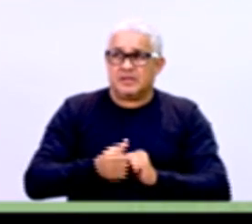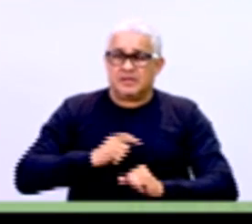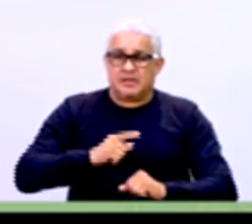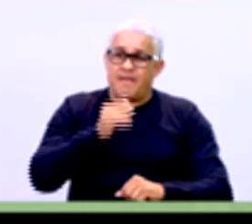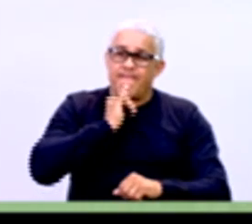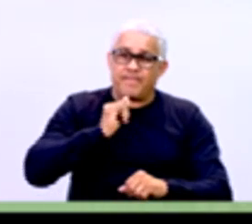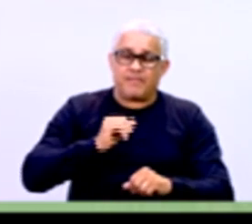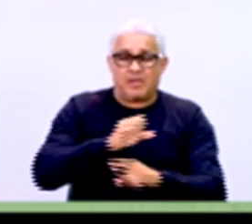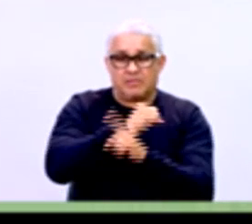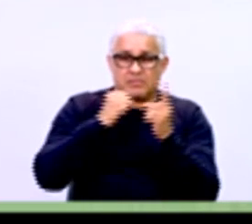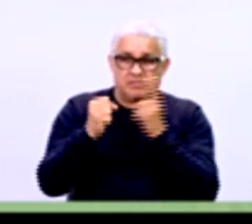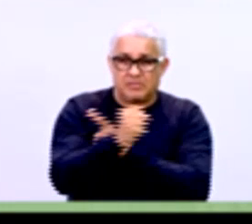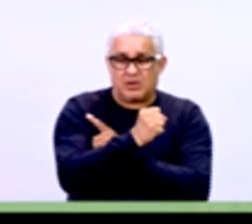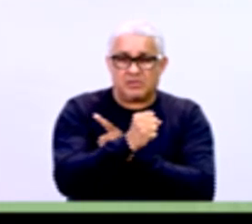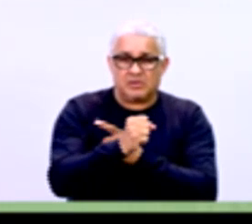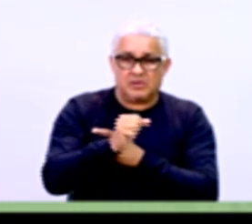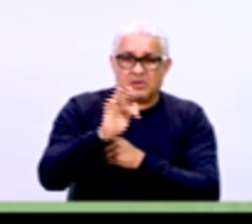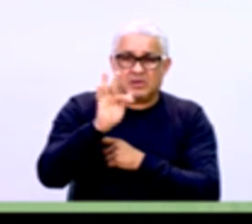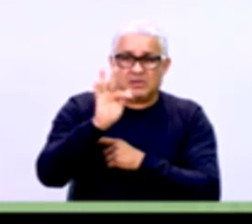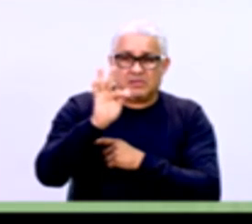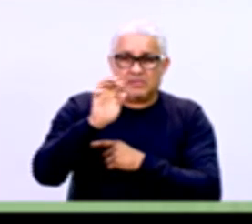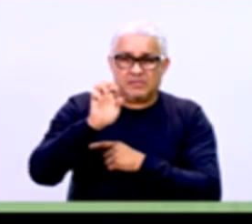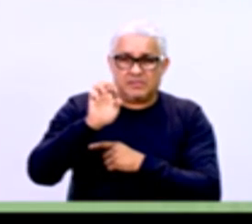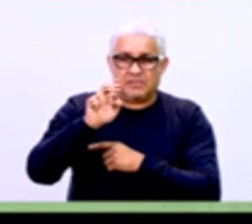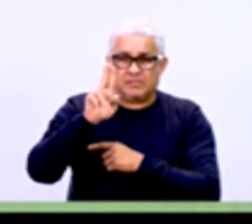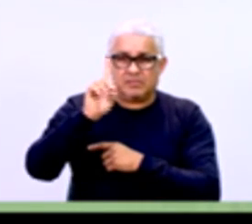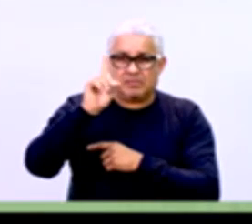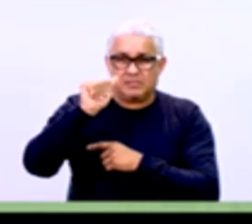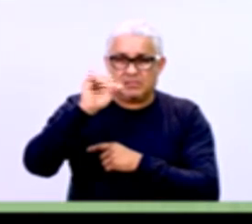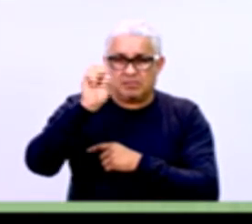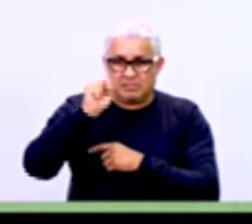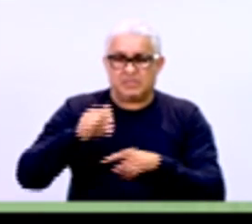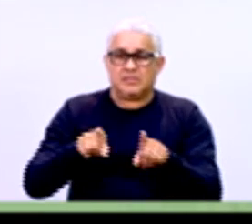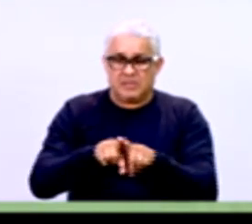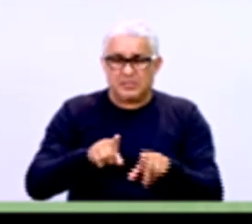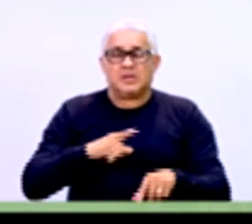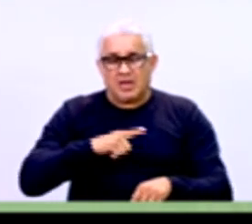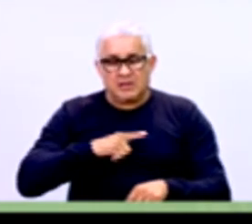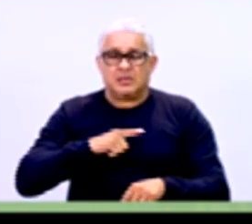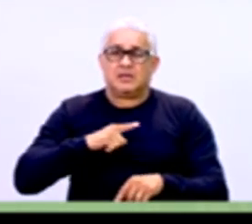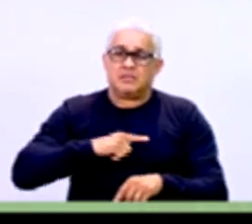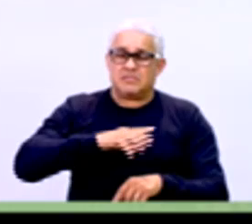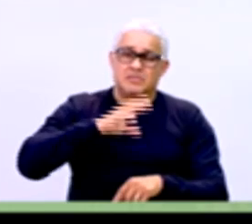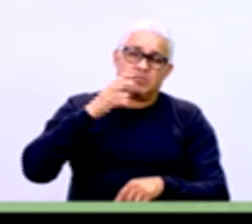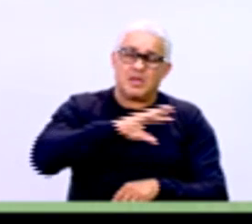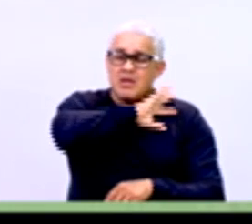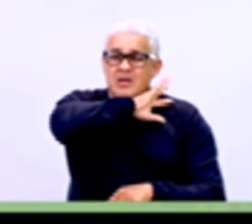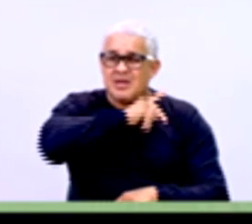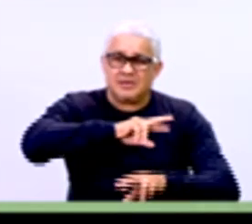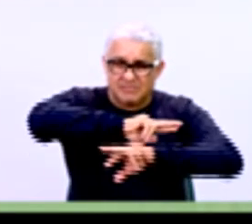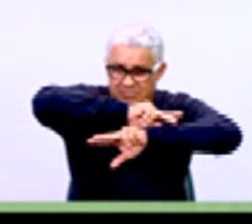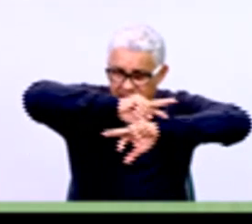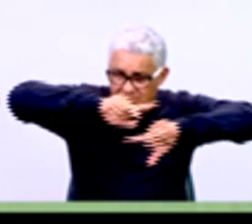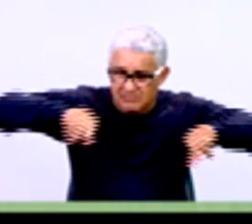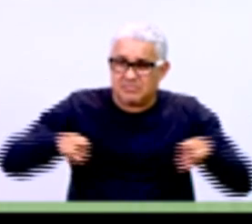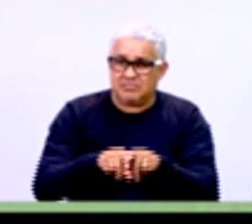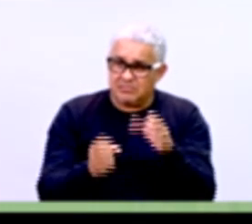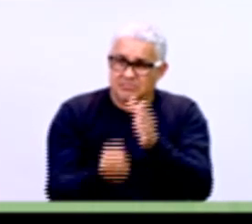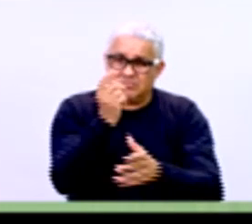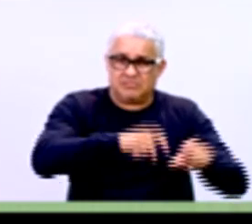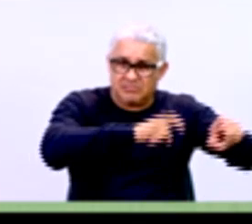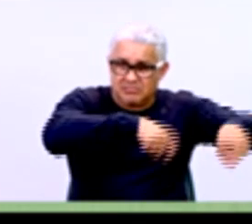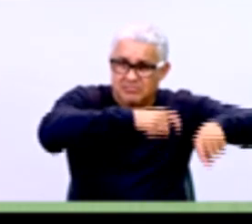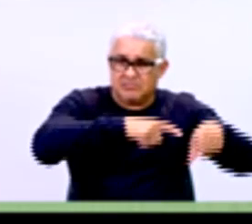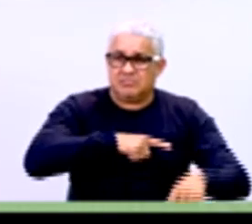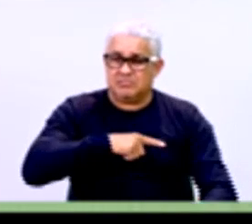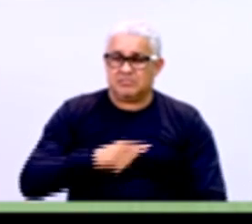sociedades feudais. Então, a partir desse momento em que se há domesticação de espécies, surgimento da agricultura, então